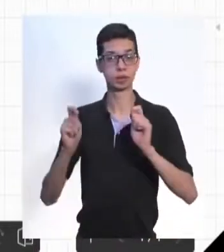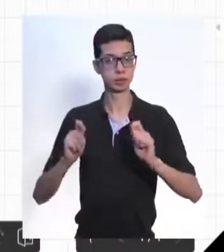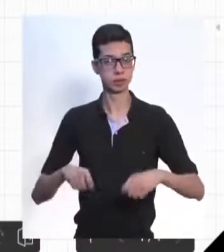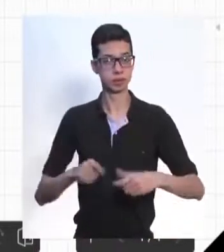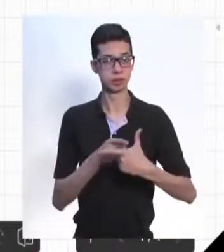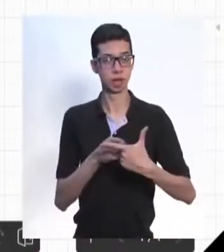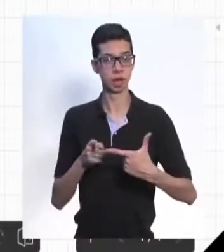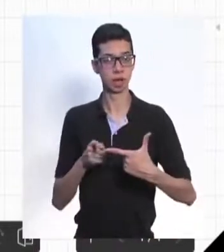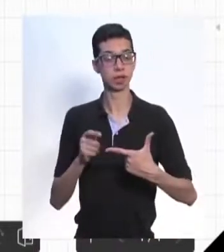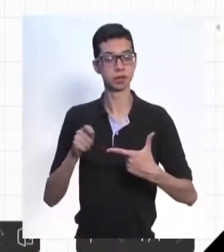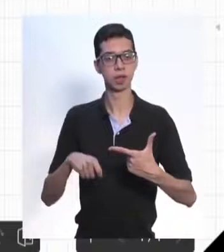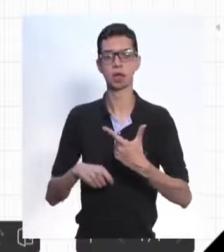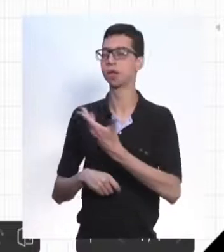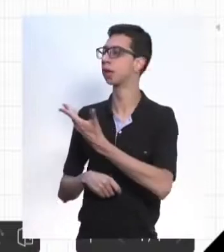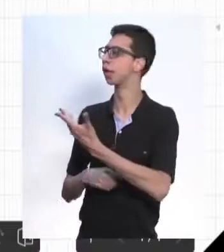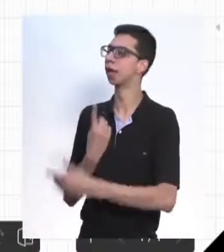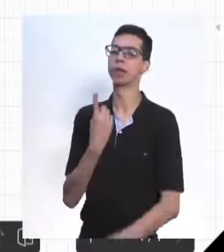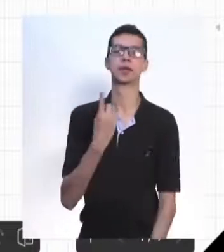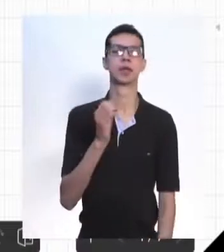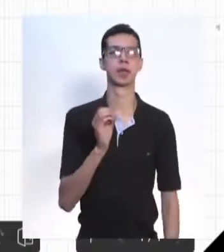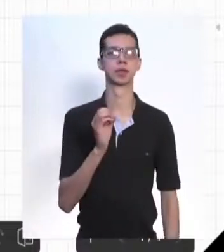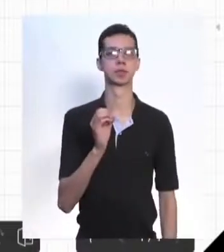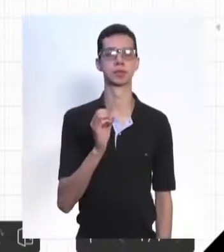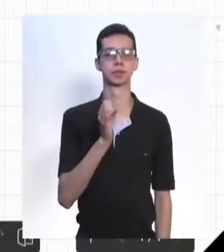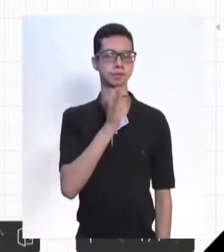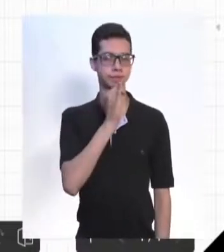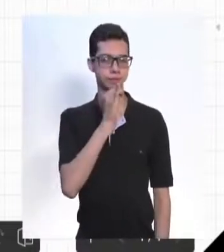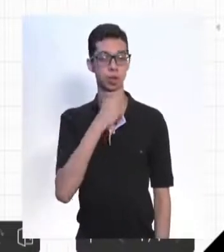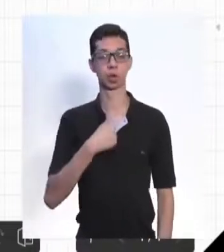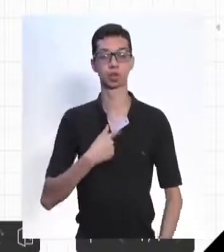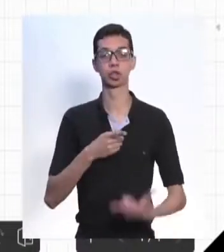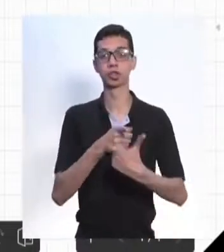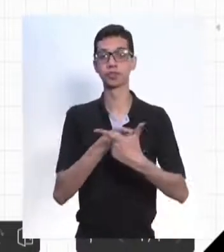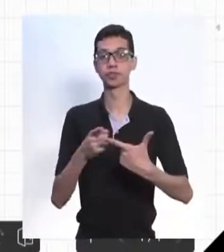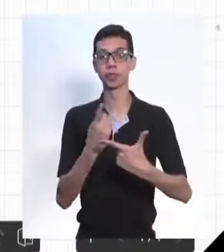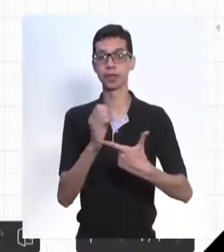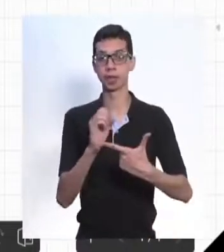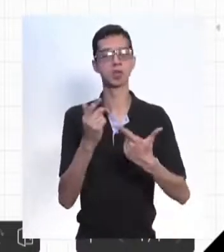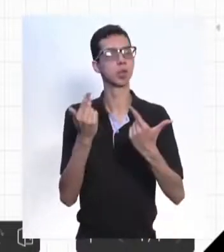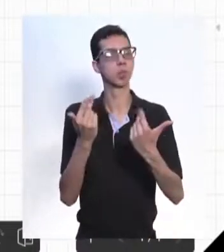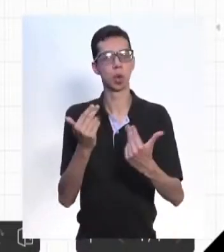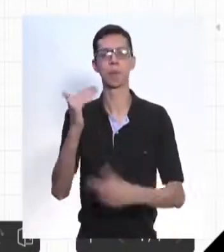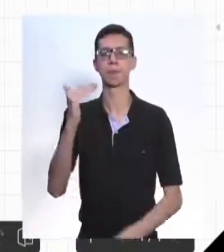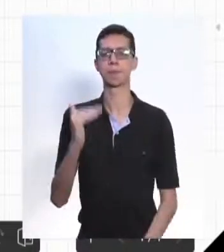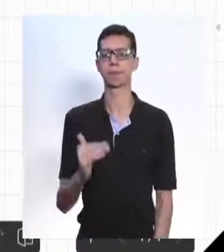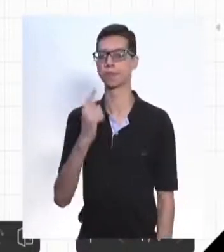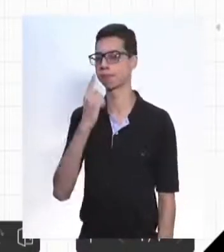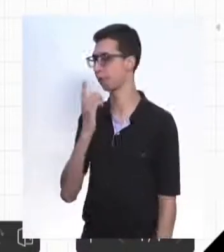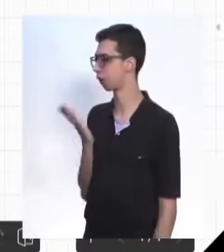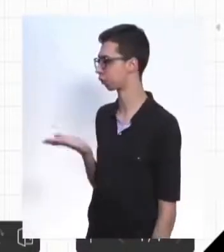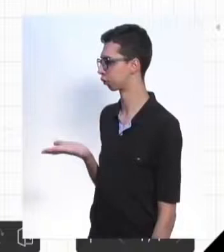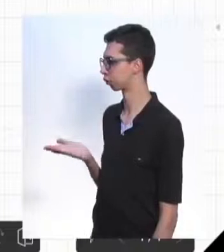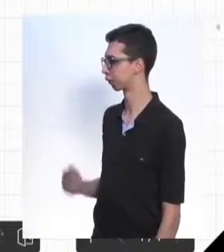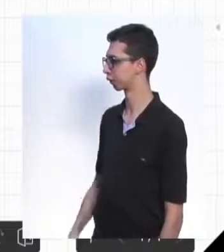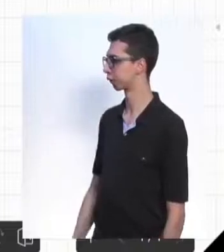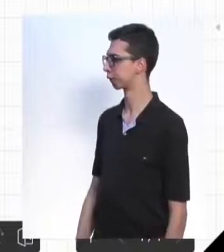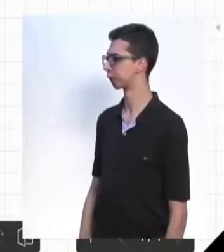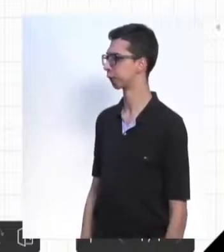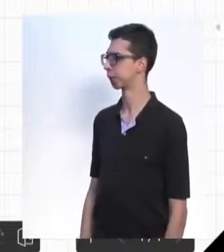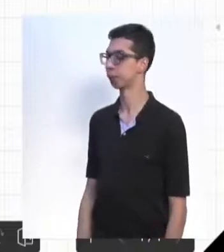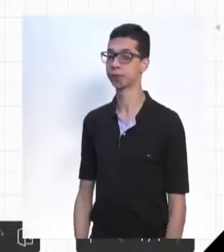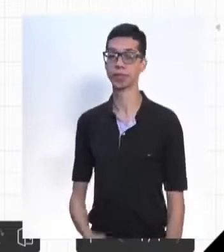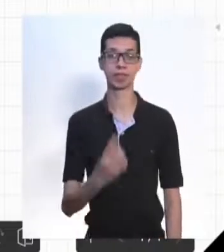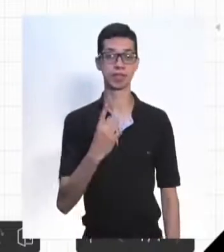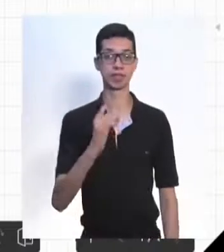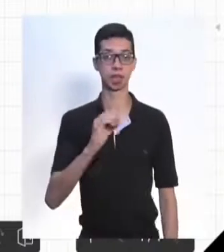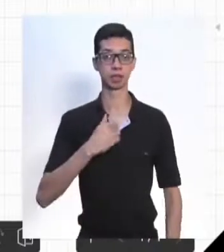aqui por 10. Então, se eu dividir por 10, eu faço a mesma coisa para cá. Divido por 10, encontro